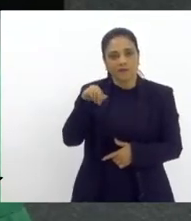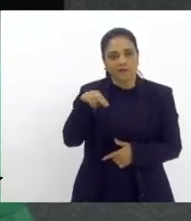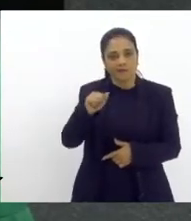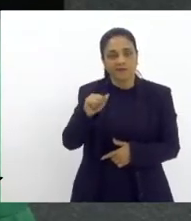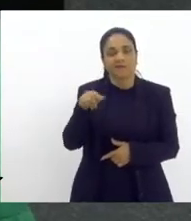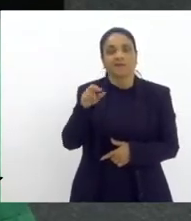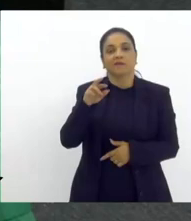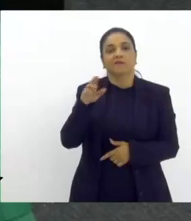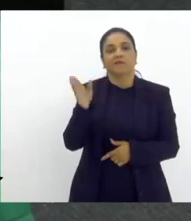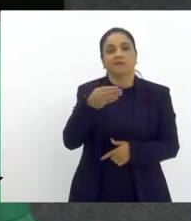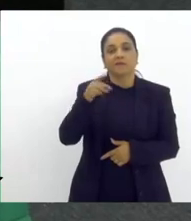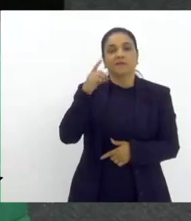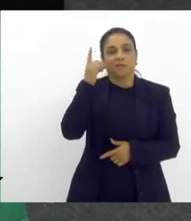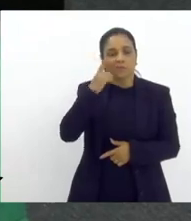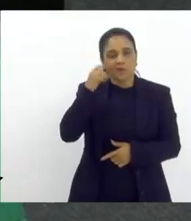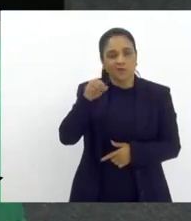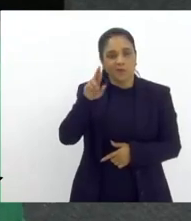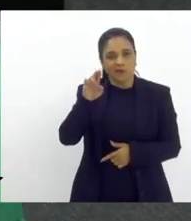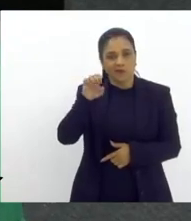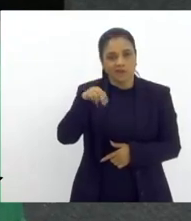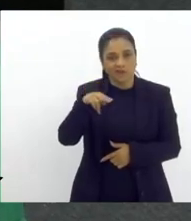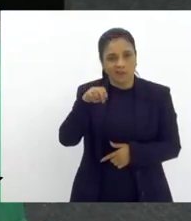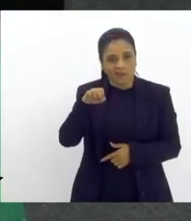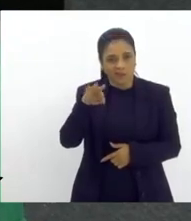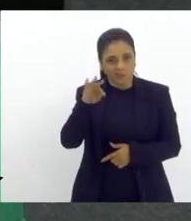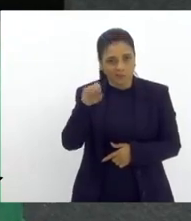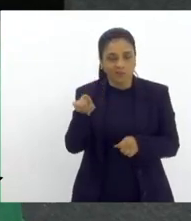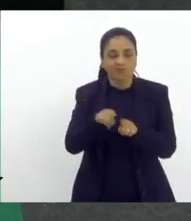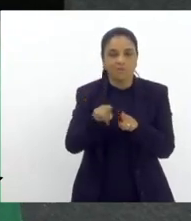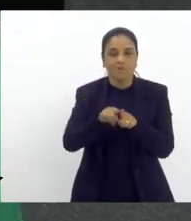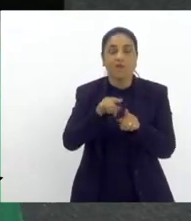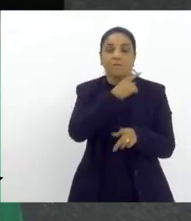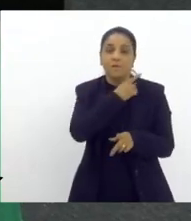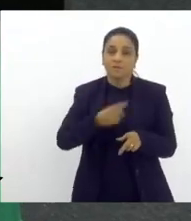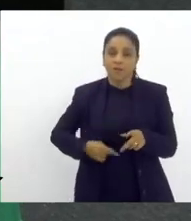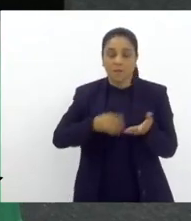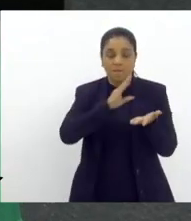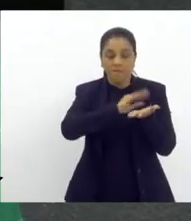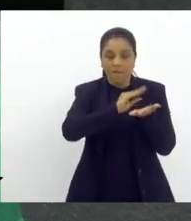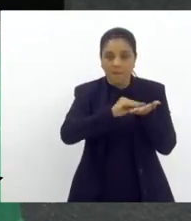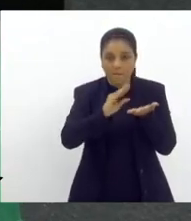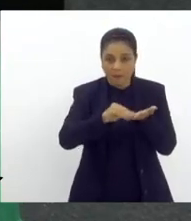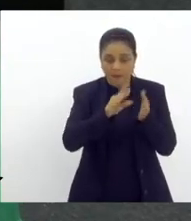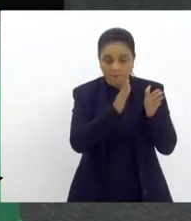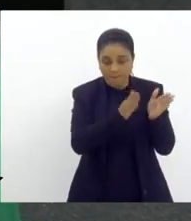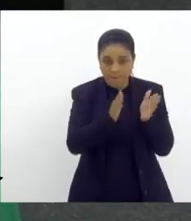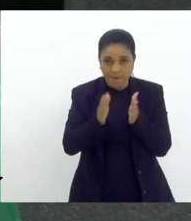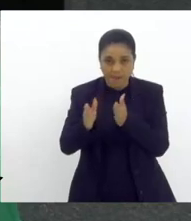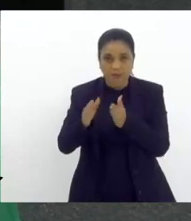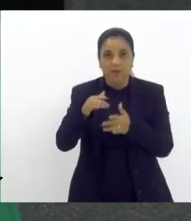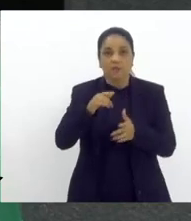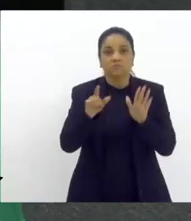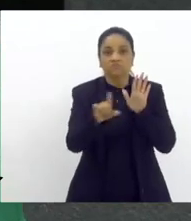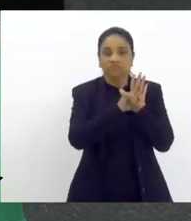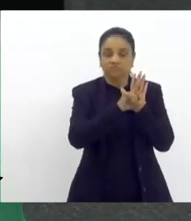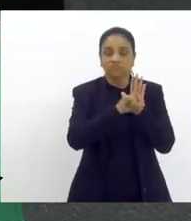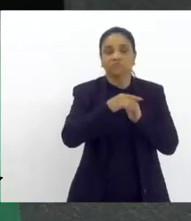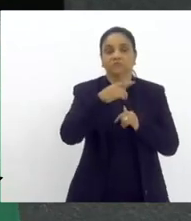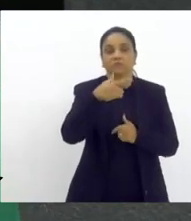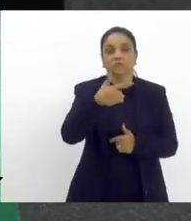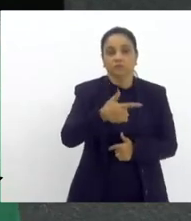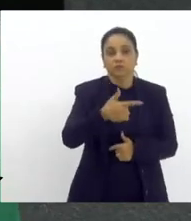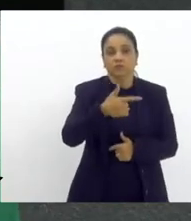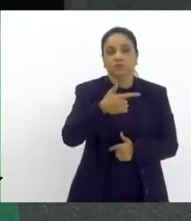pedir senhor presidente que fosse colocada na ordem do dia o projeto de resolução número 3 de 2023